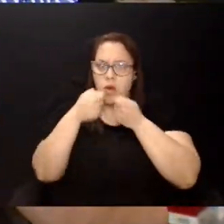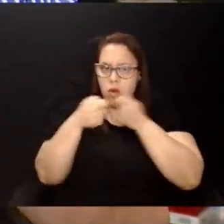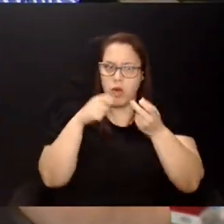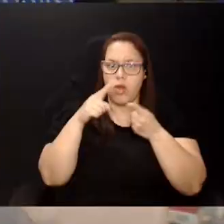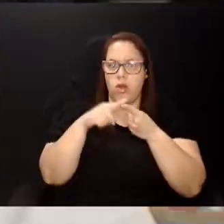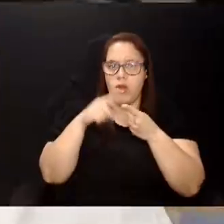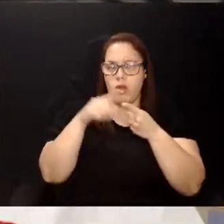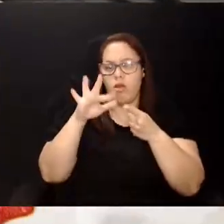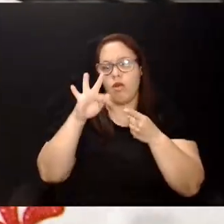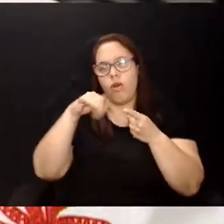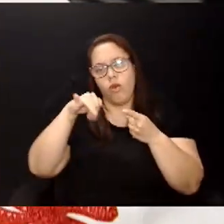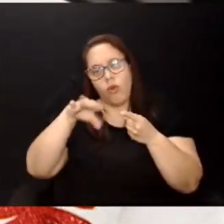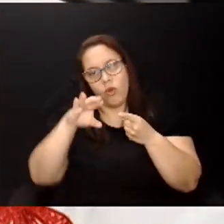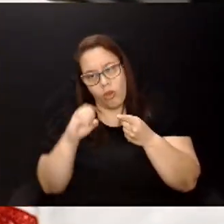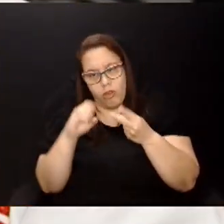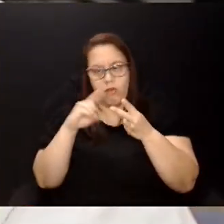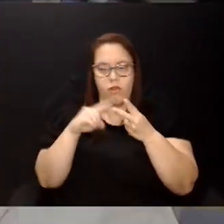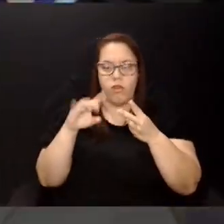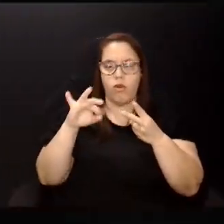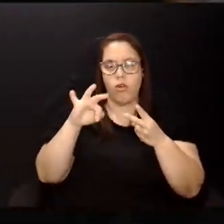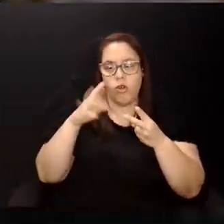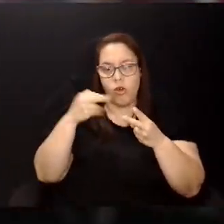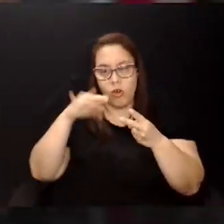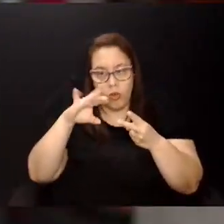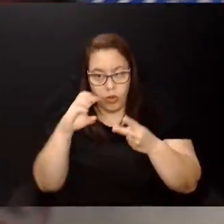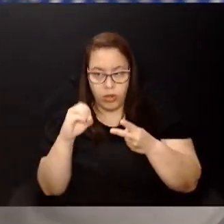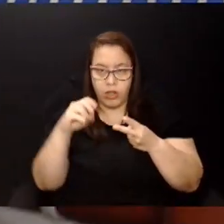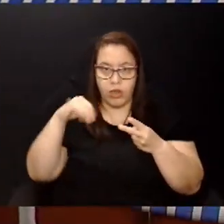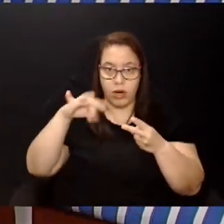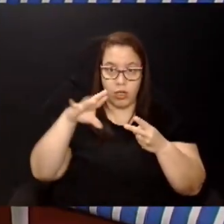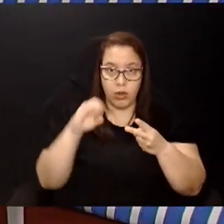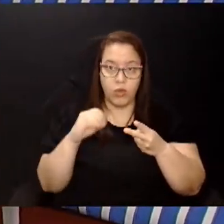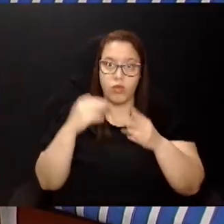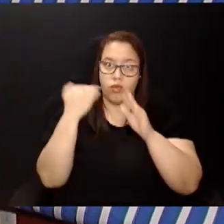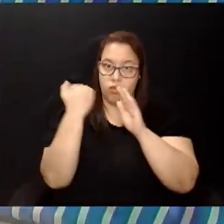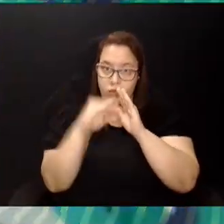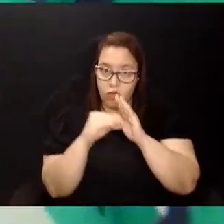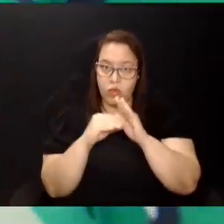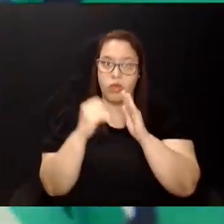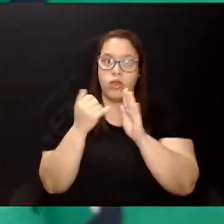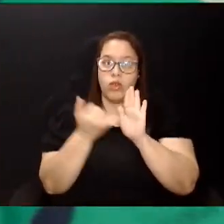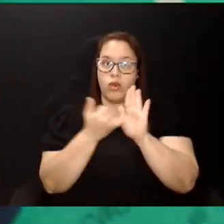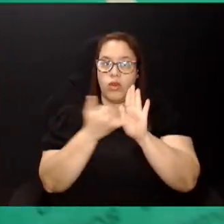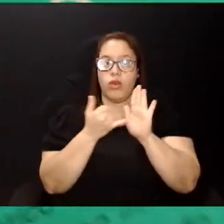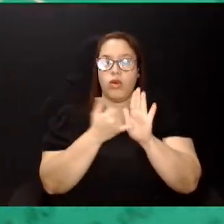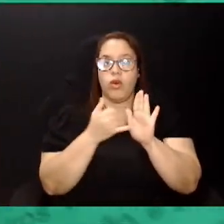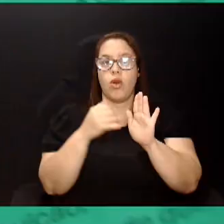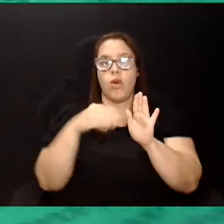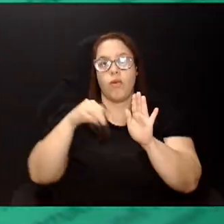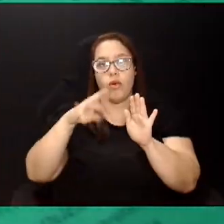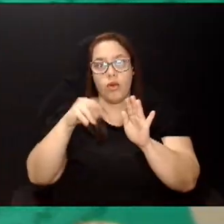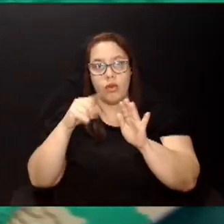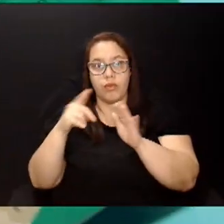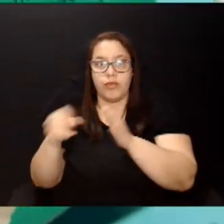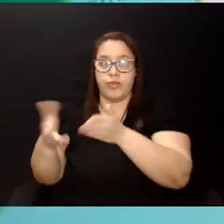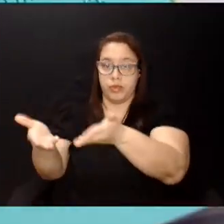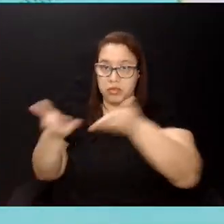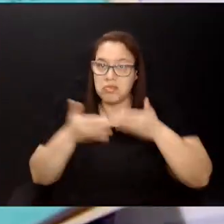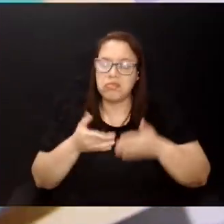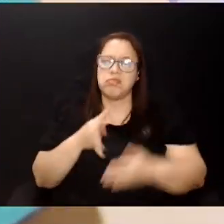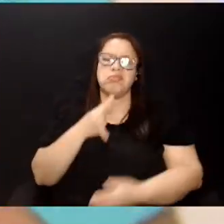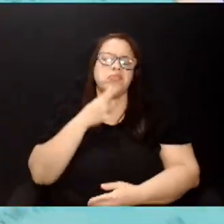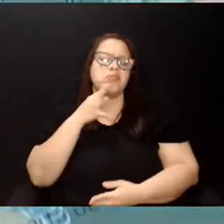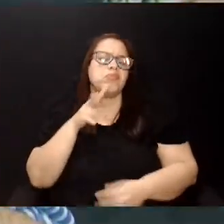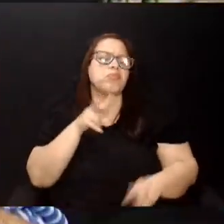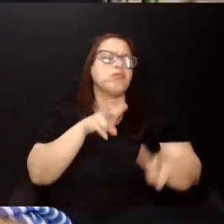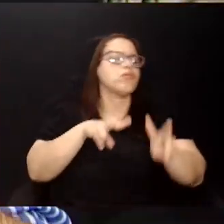Fabiano Ormanese e Francisco Lima Neto, lançada pela editora Mostarda, convida o leitor a entrar no universo